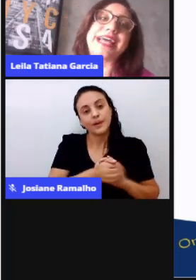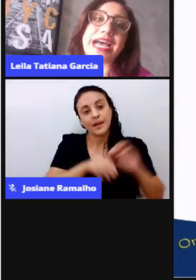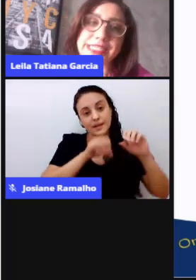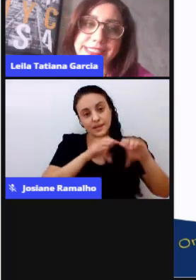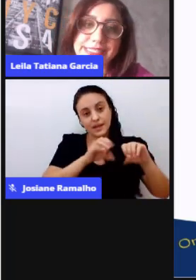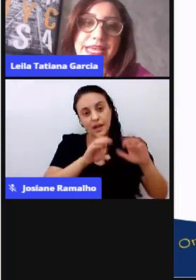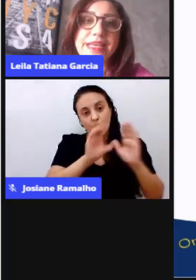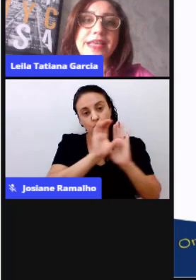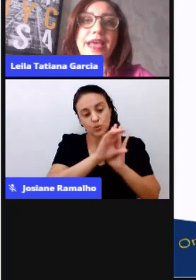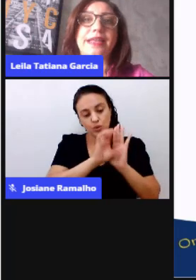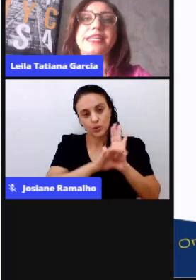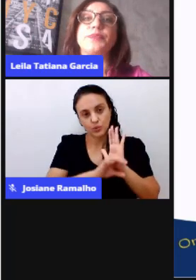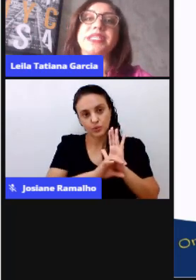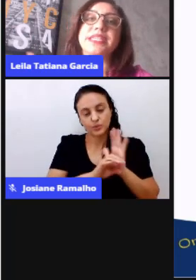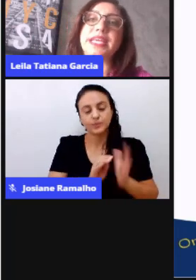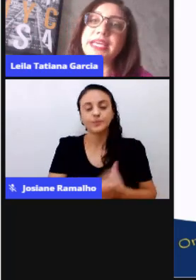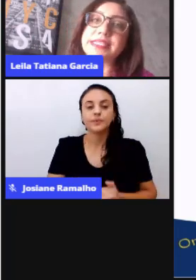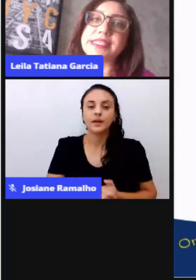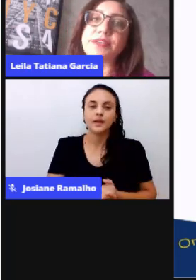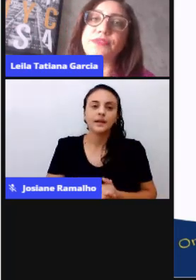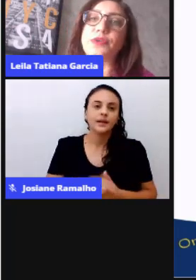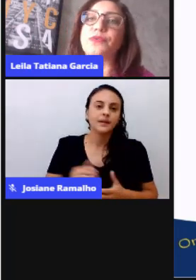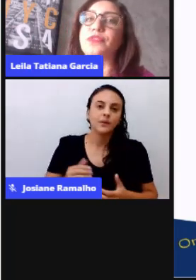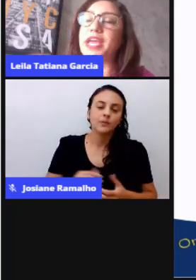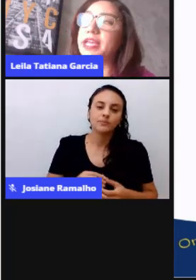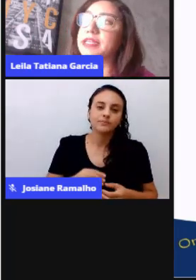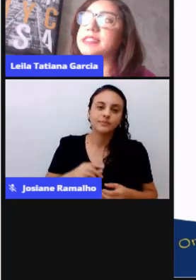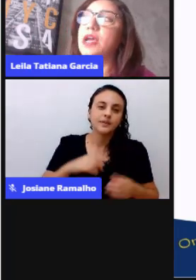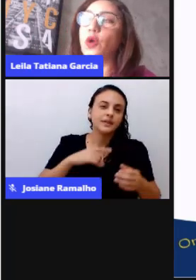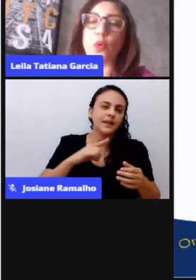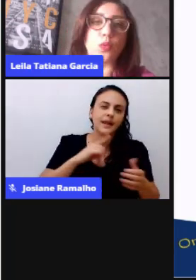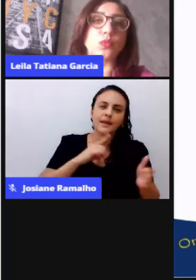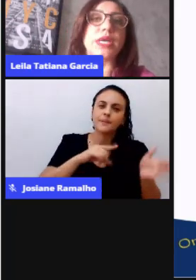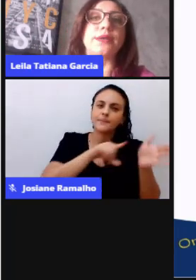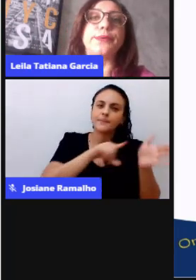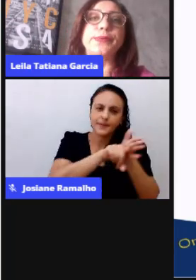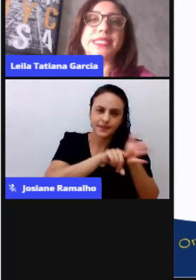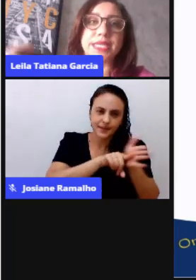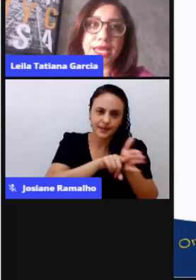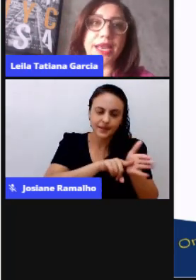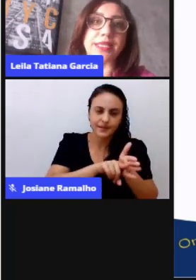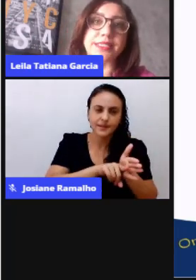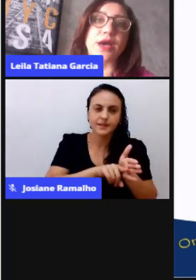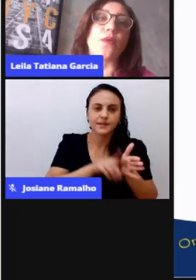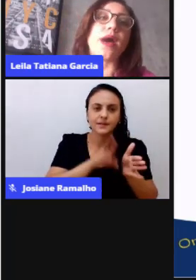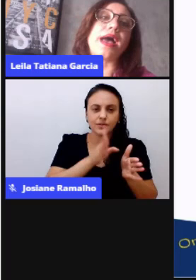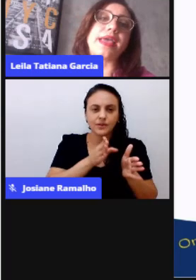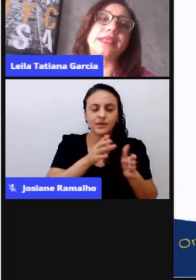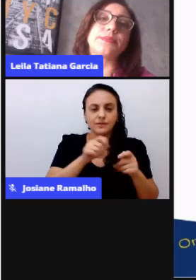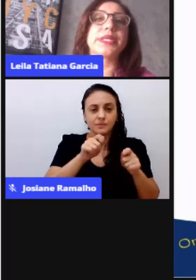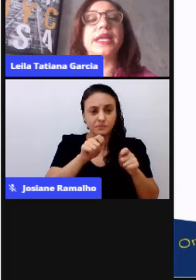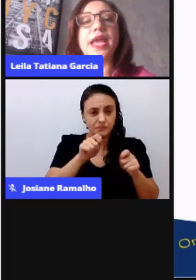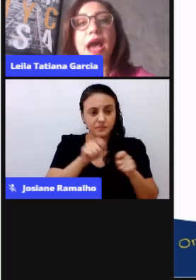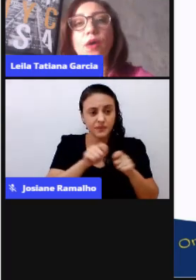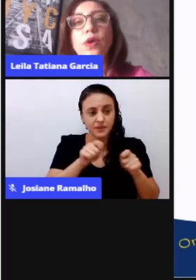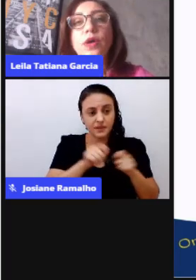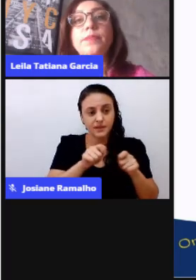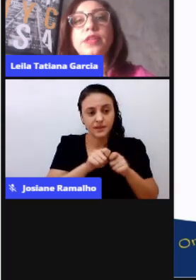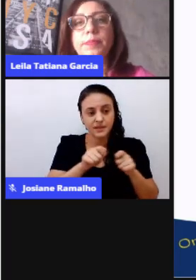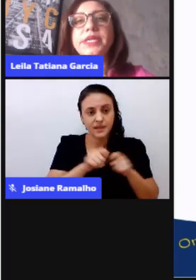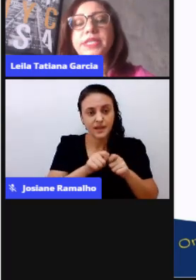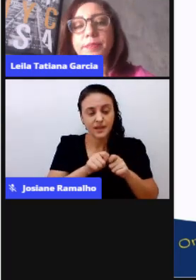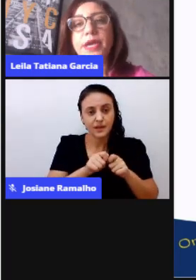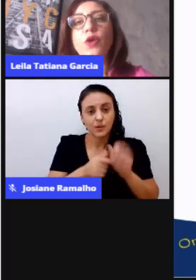diversas vantagens nas pesquisas que foram feitas com os alunos em relação a esse